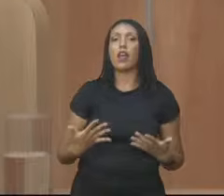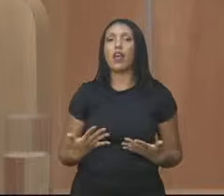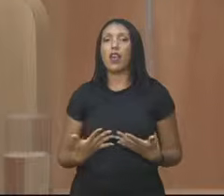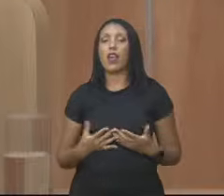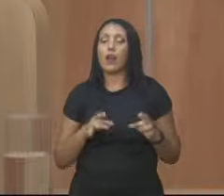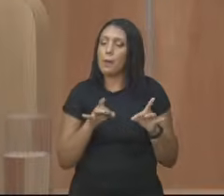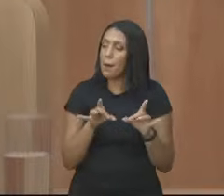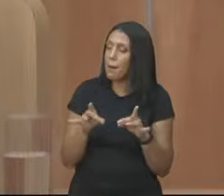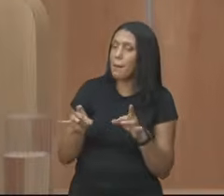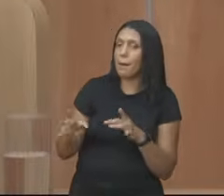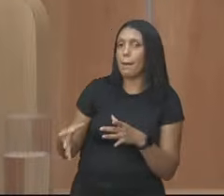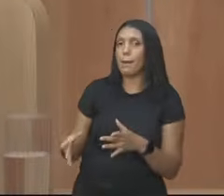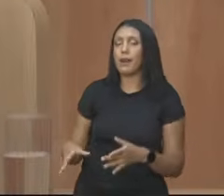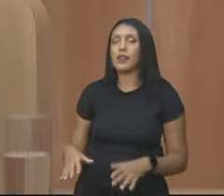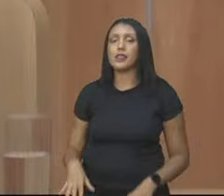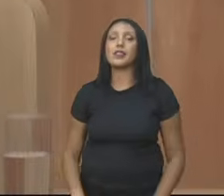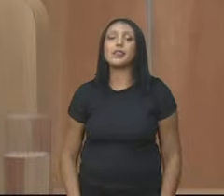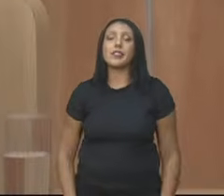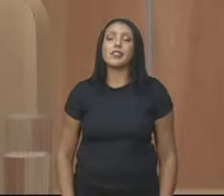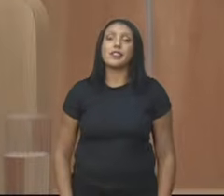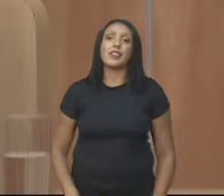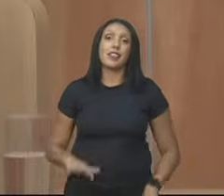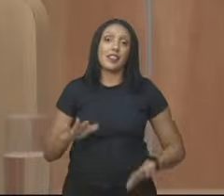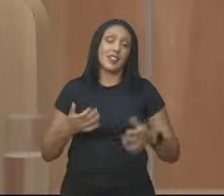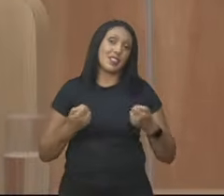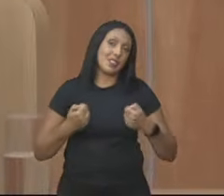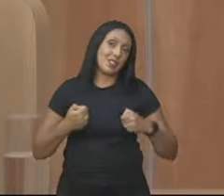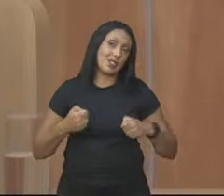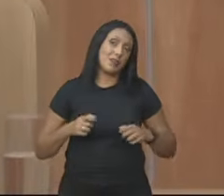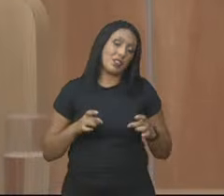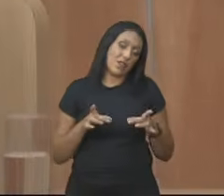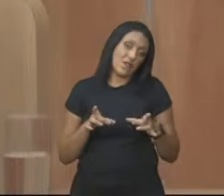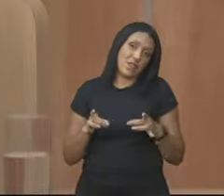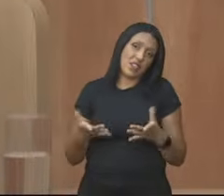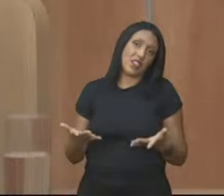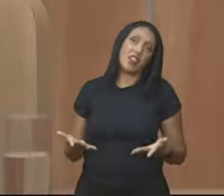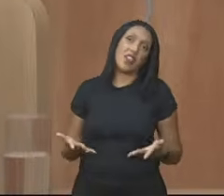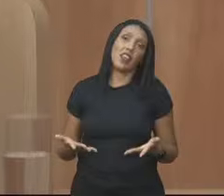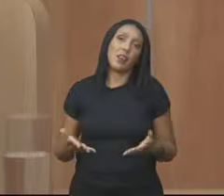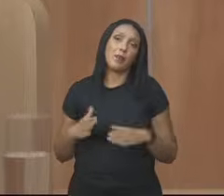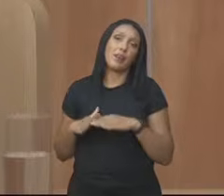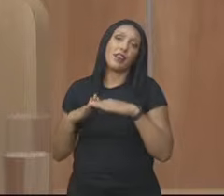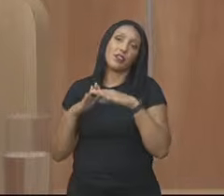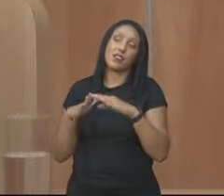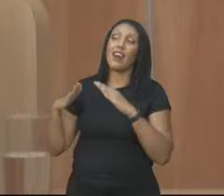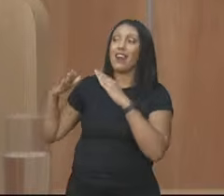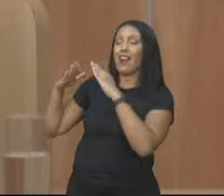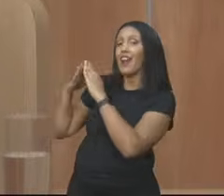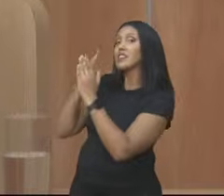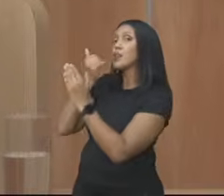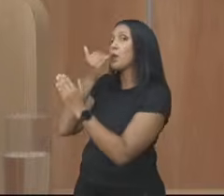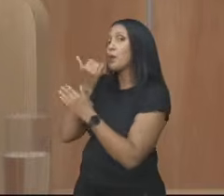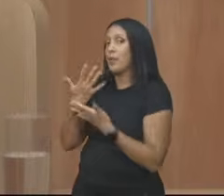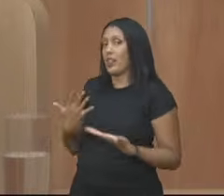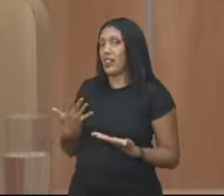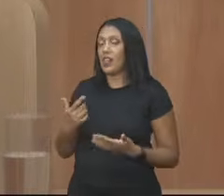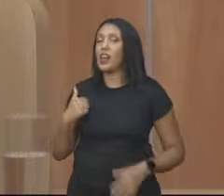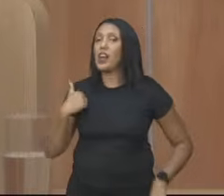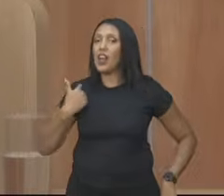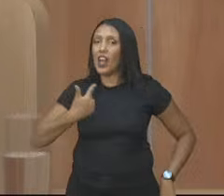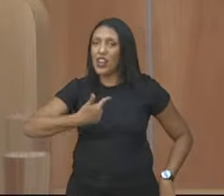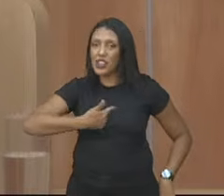às vezes uma separação levou-lhe a essa situação. Então, a gente não podemos julgar. Tem muitas pessoas precisando do nosso